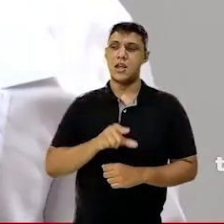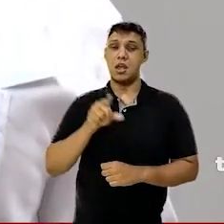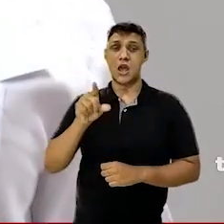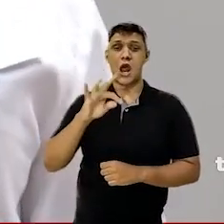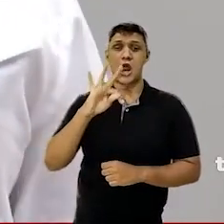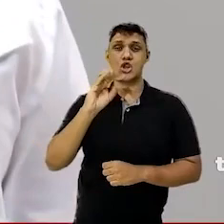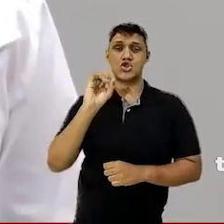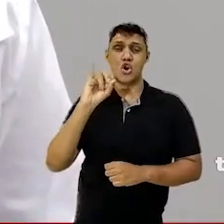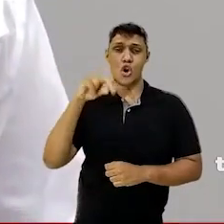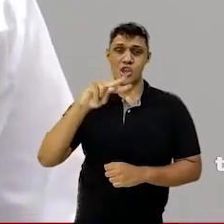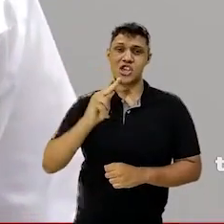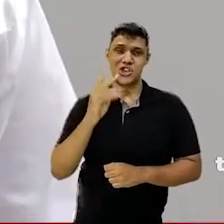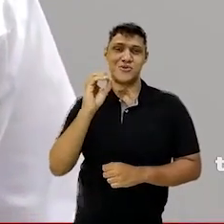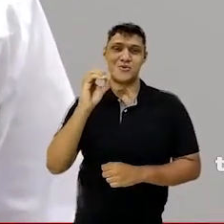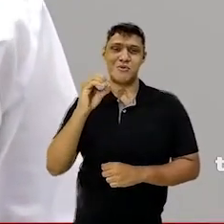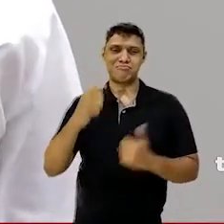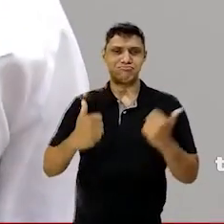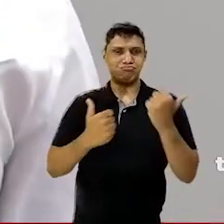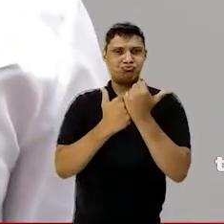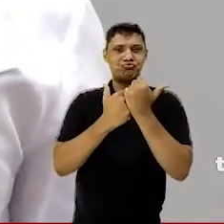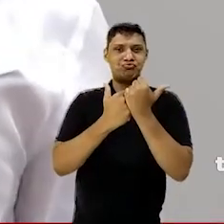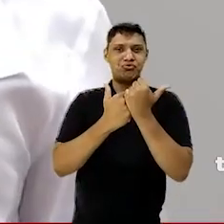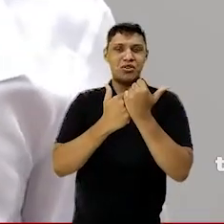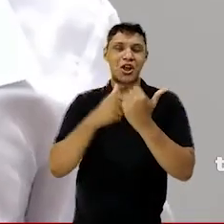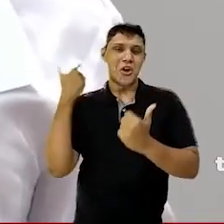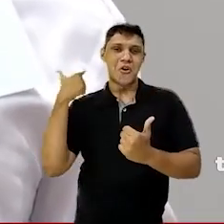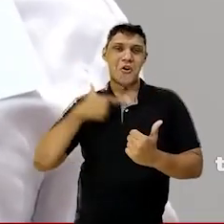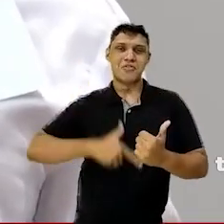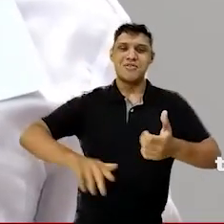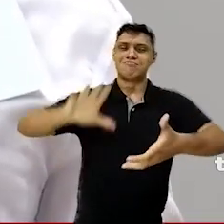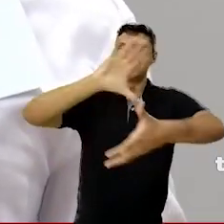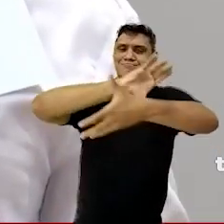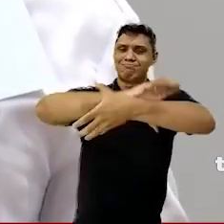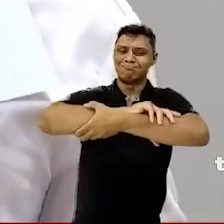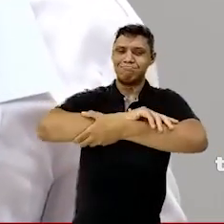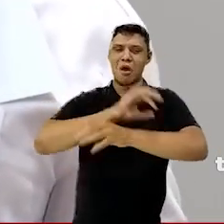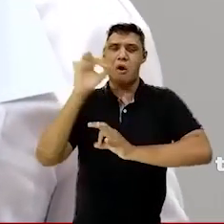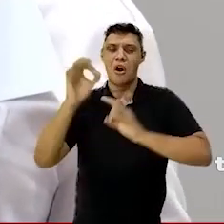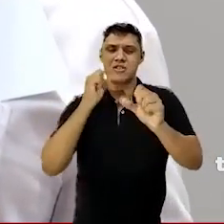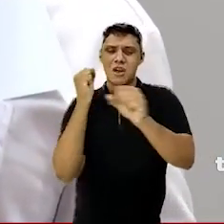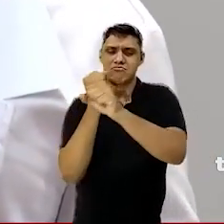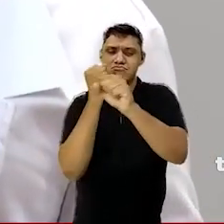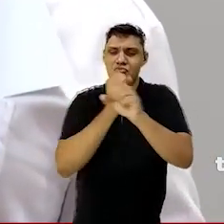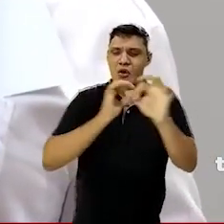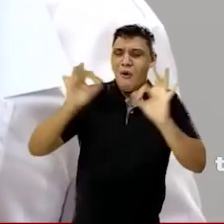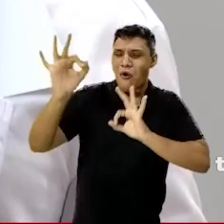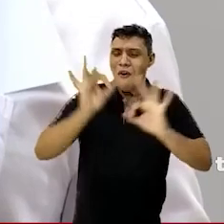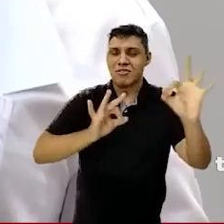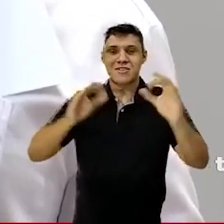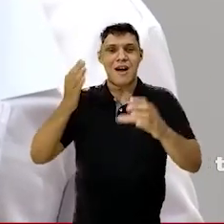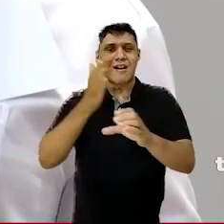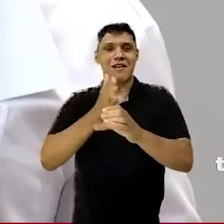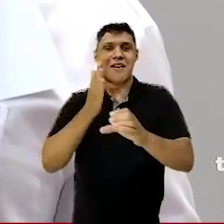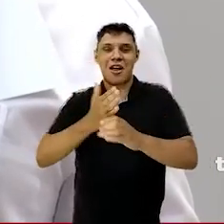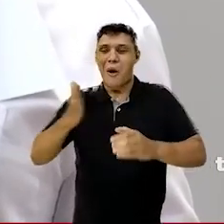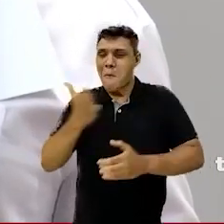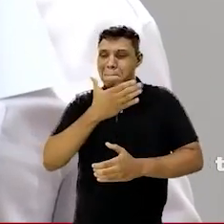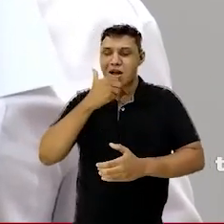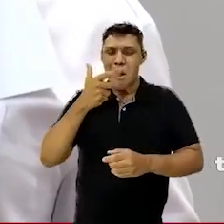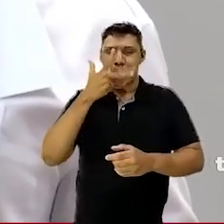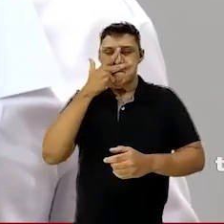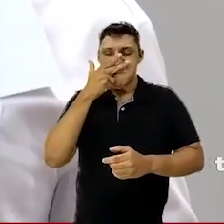uma grande parceria para a gente reconstruir a nossa cidade, para fazer a nossa cidade sorrir de